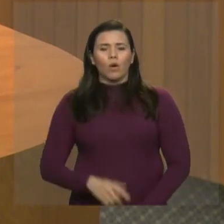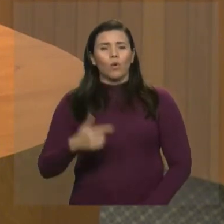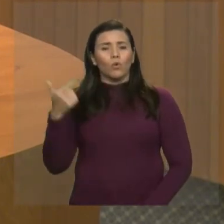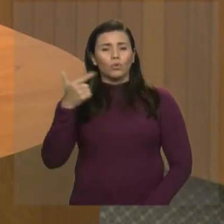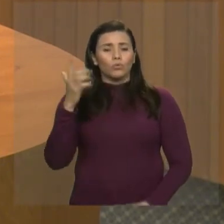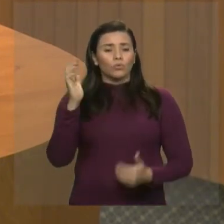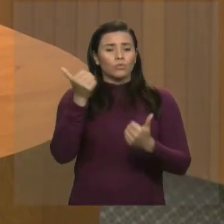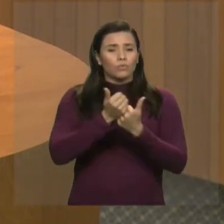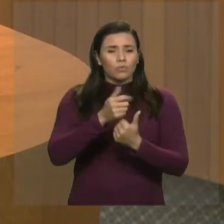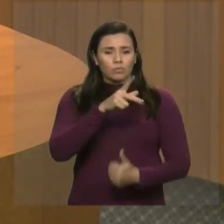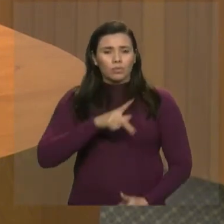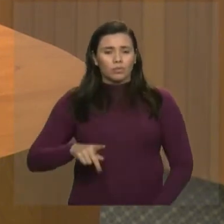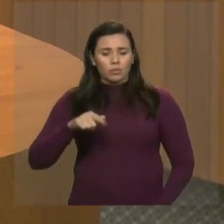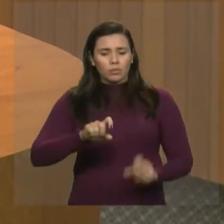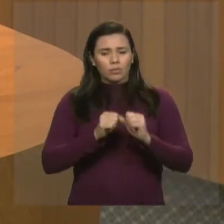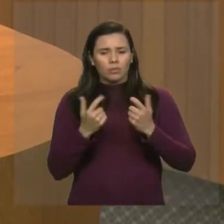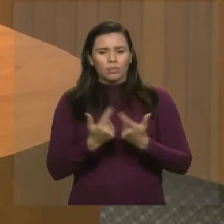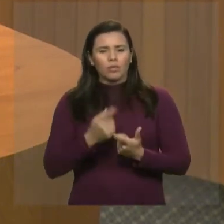em